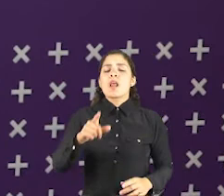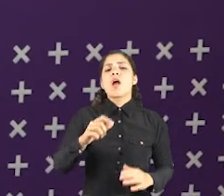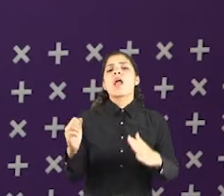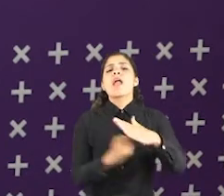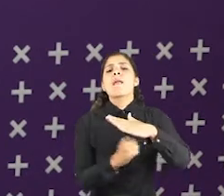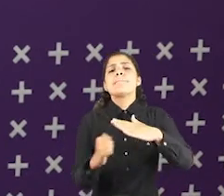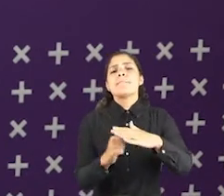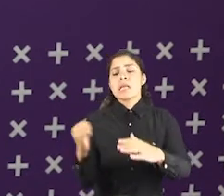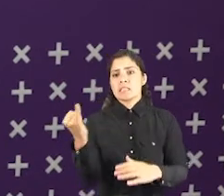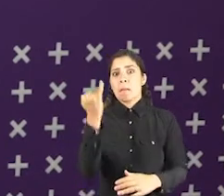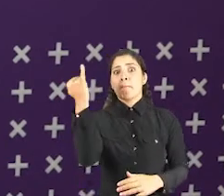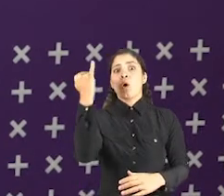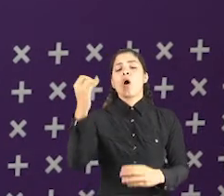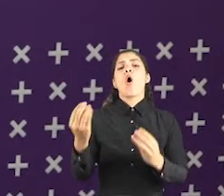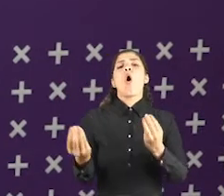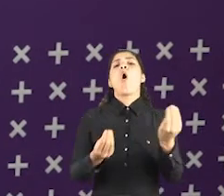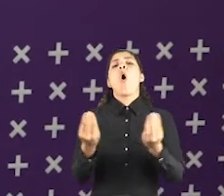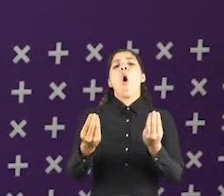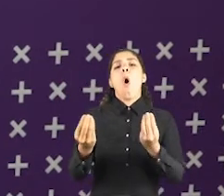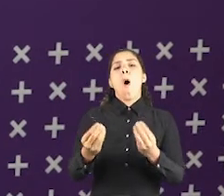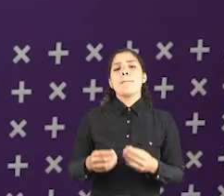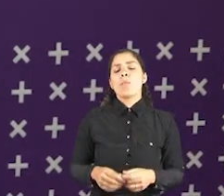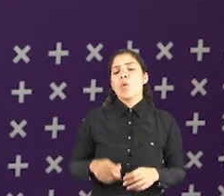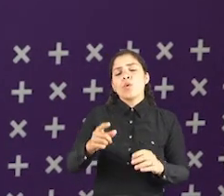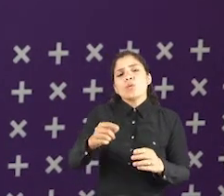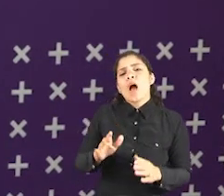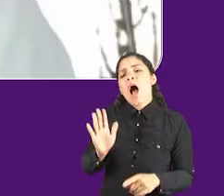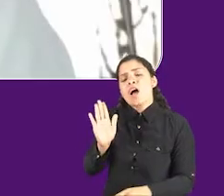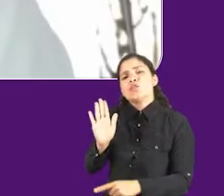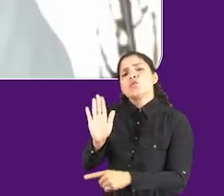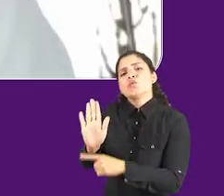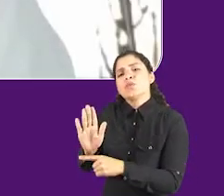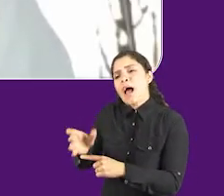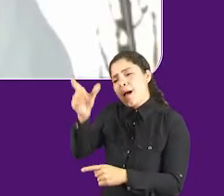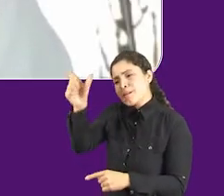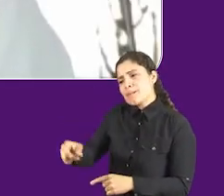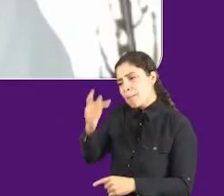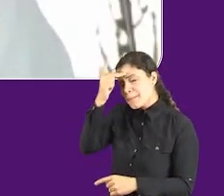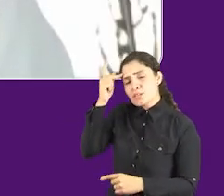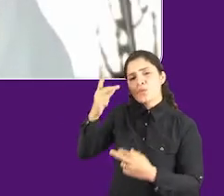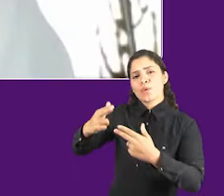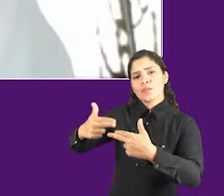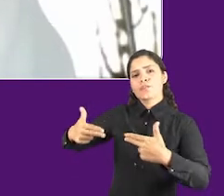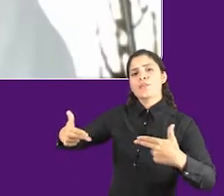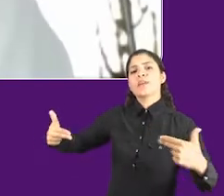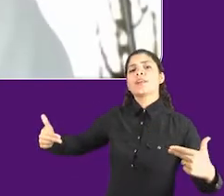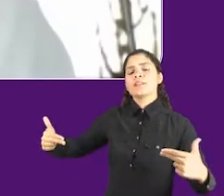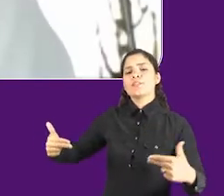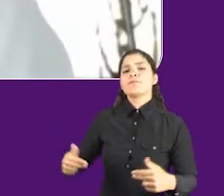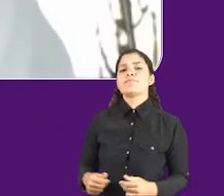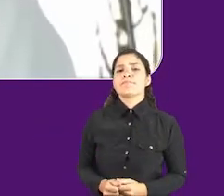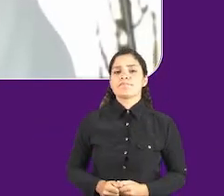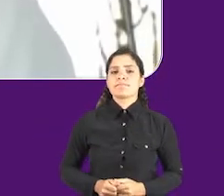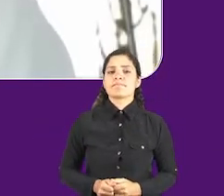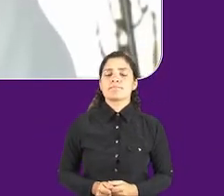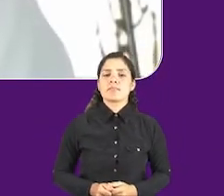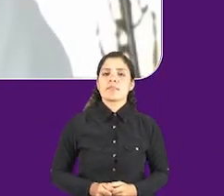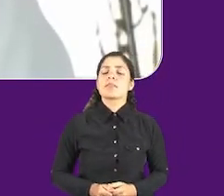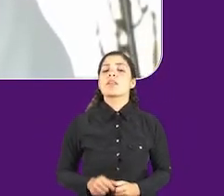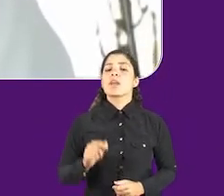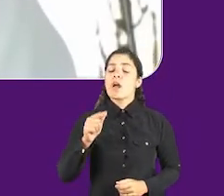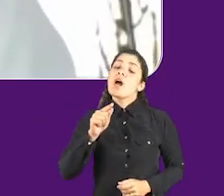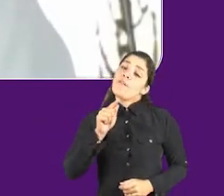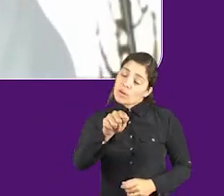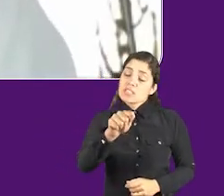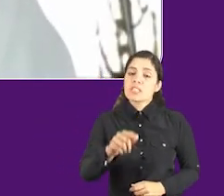plástico aqui no nosso país E você tá certa Já faz quase 10 anos